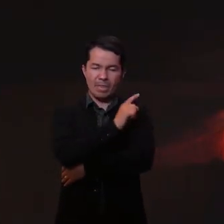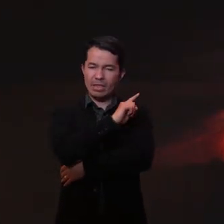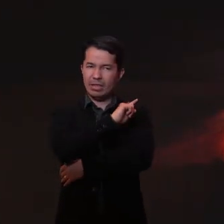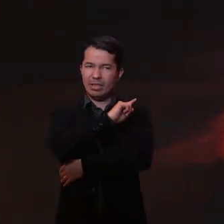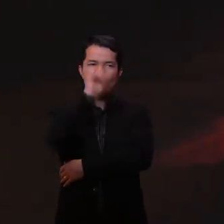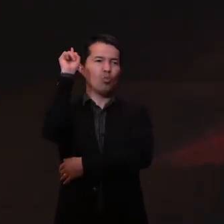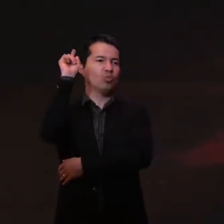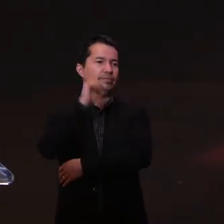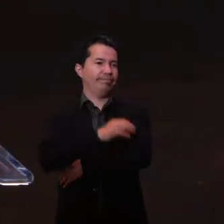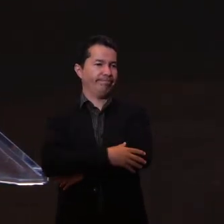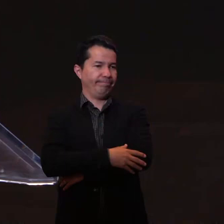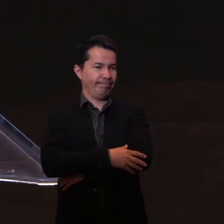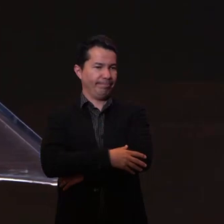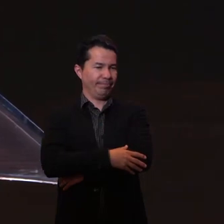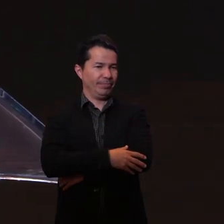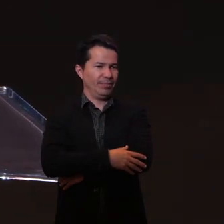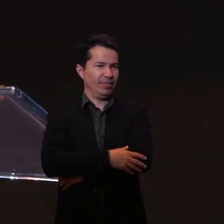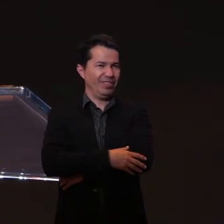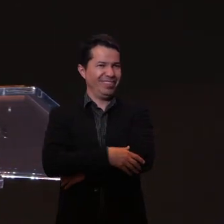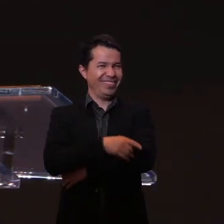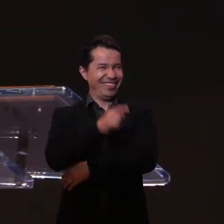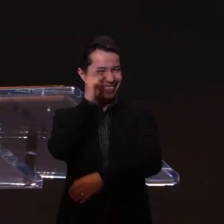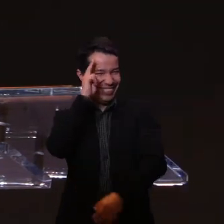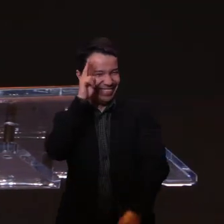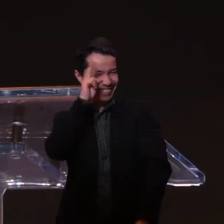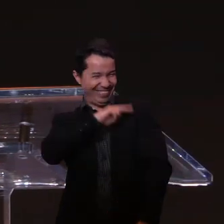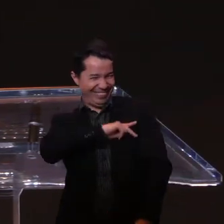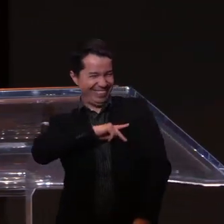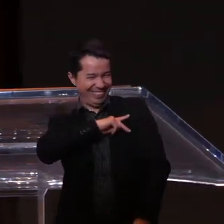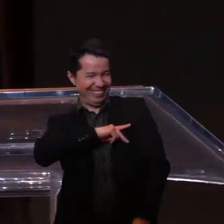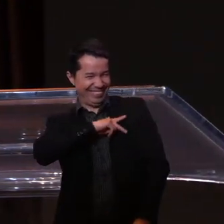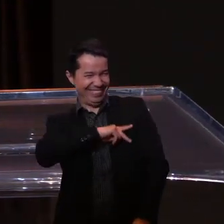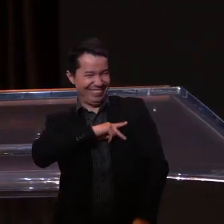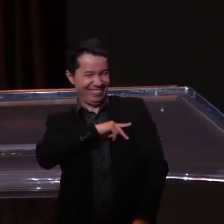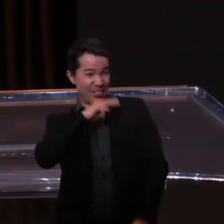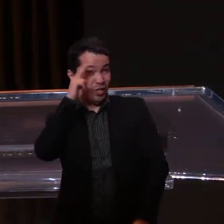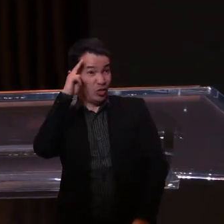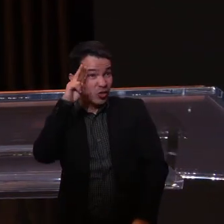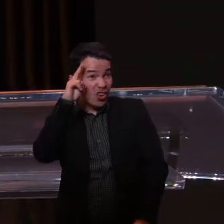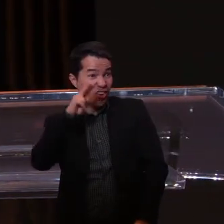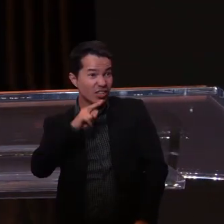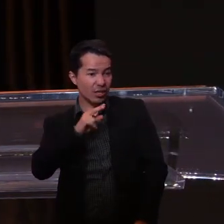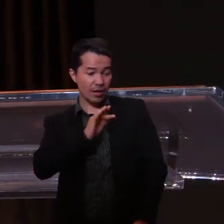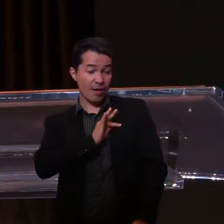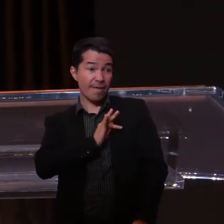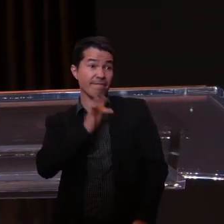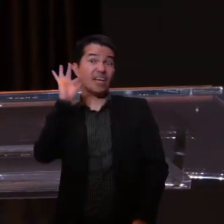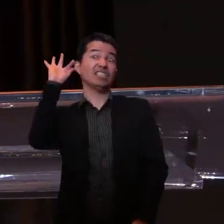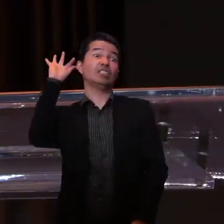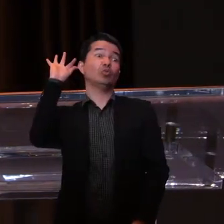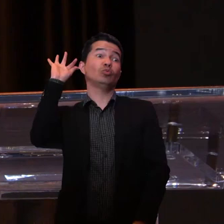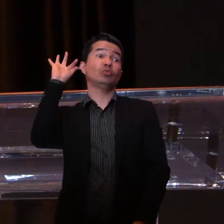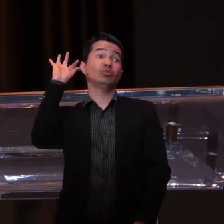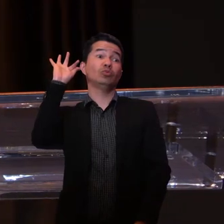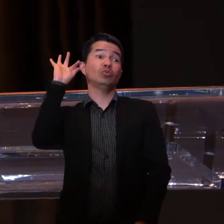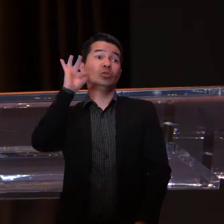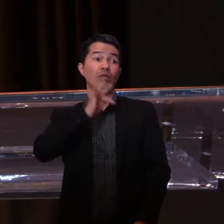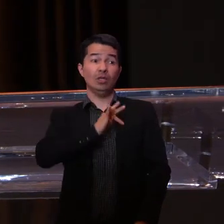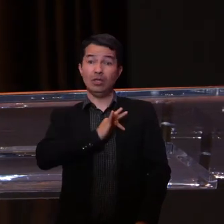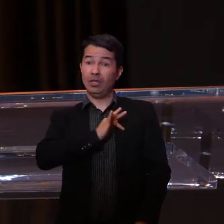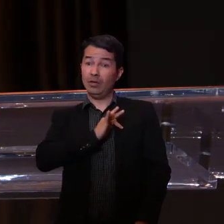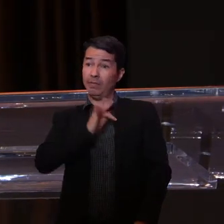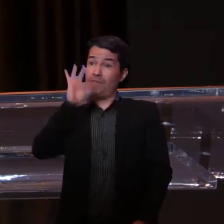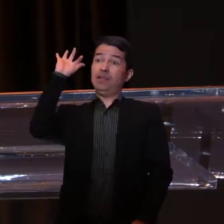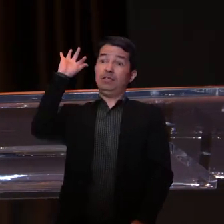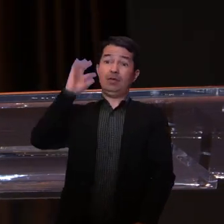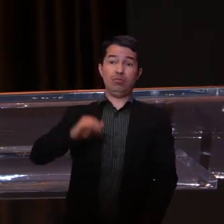era fariseu dos fariseus. O fariseu era uma seita. Alguém que fazia parte de uma